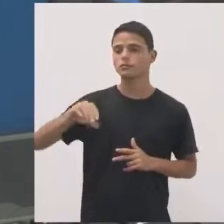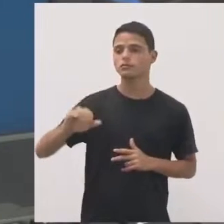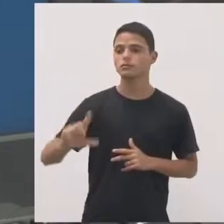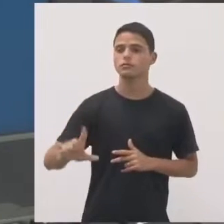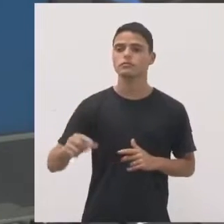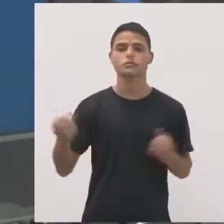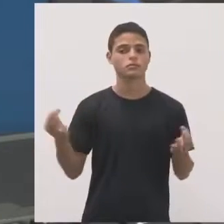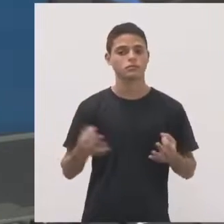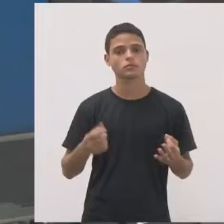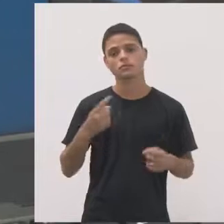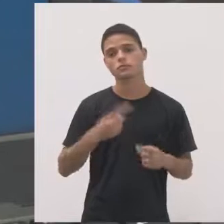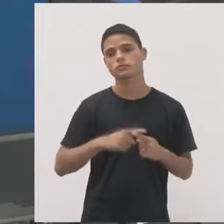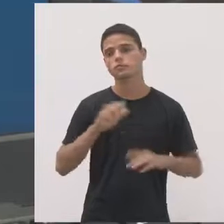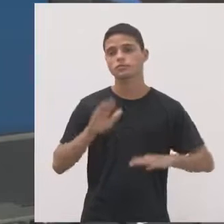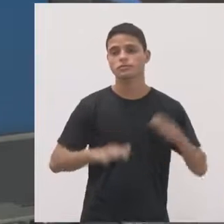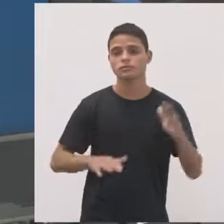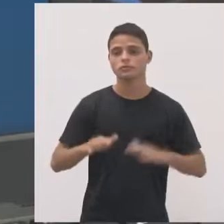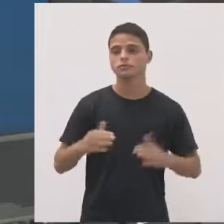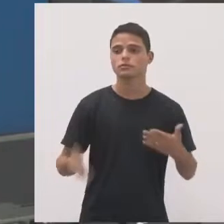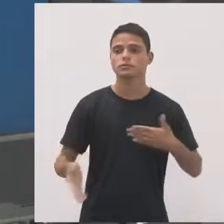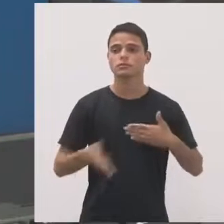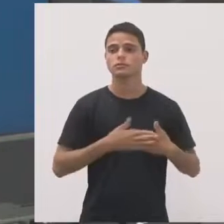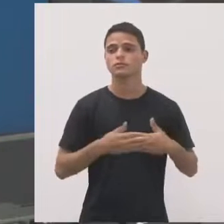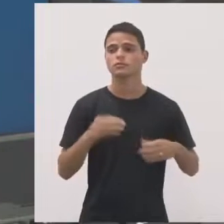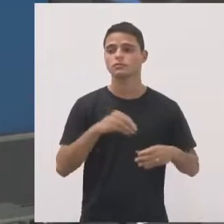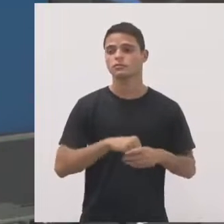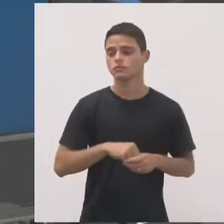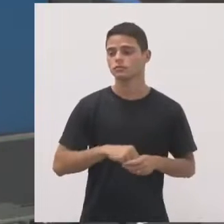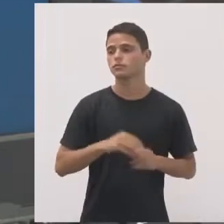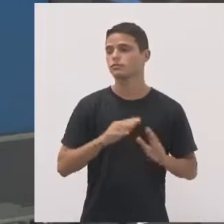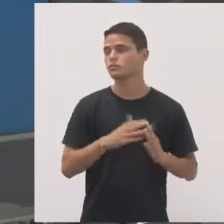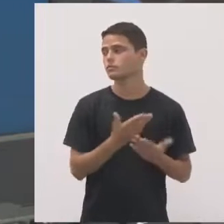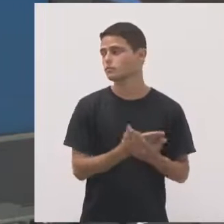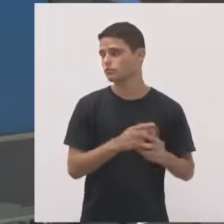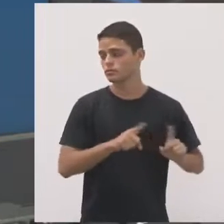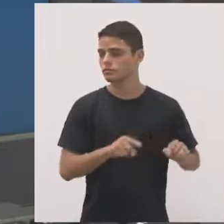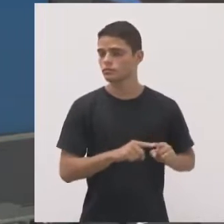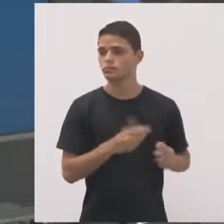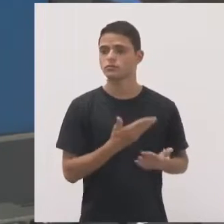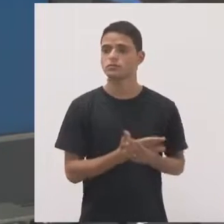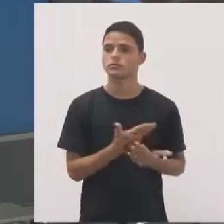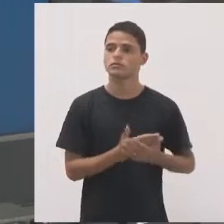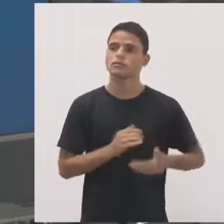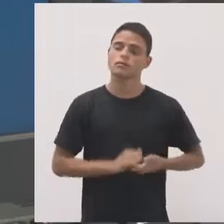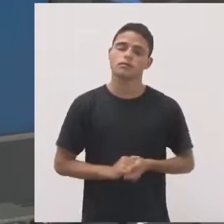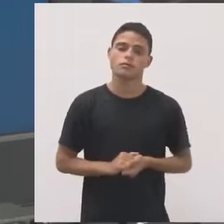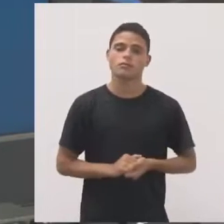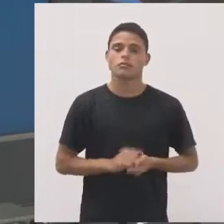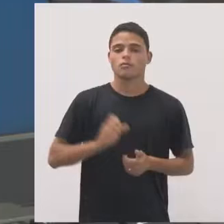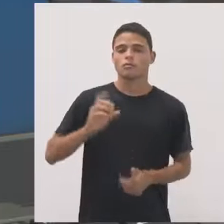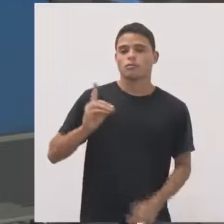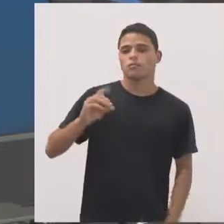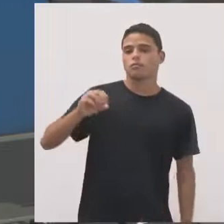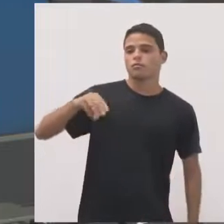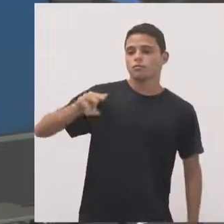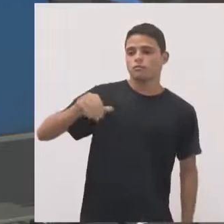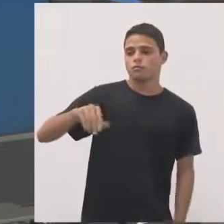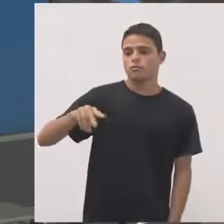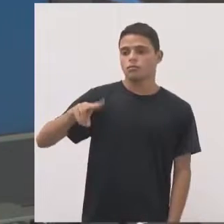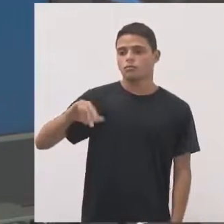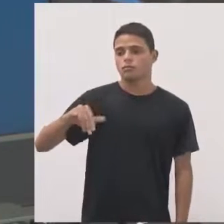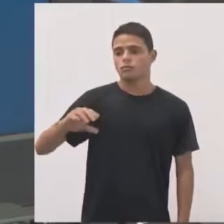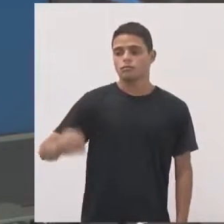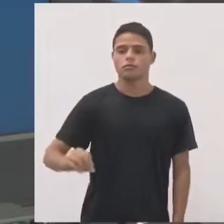fica fechado só nesse nicho de sala de aula, que é professor e aluno, tá bom? Que então, é o domínio que a gente diz que é o educação. Que